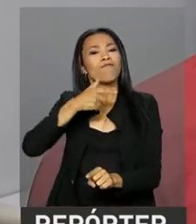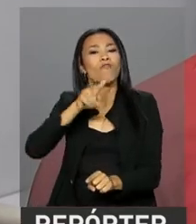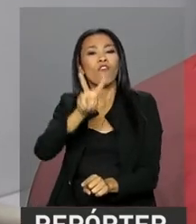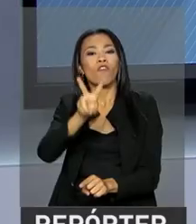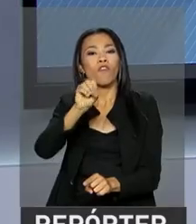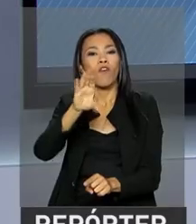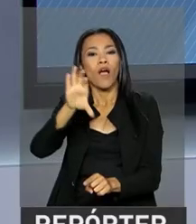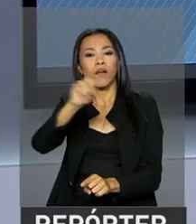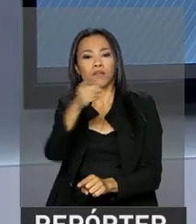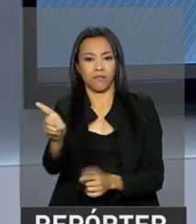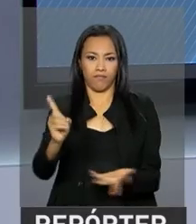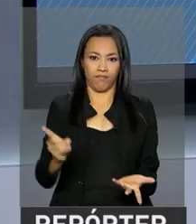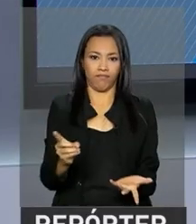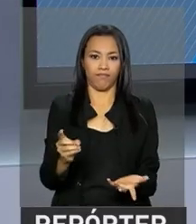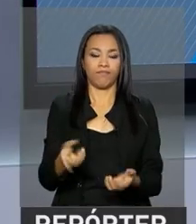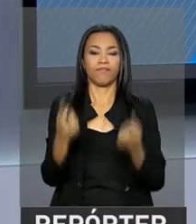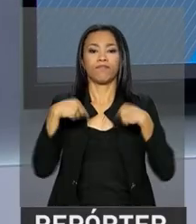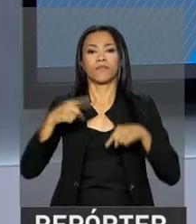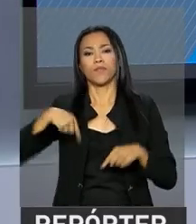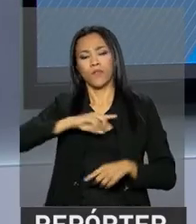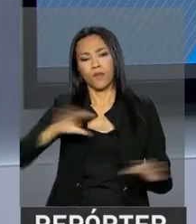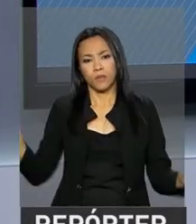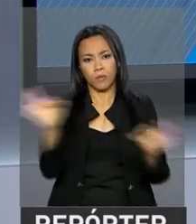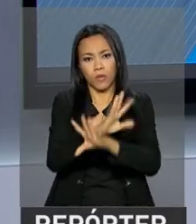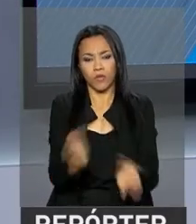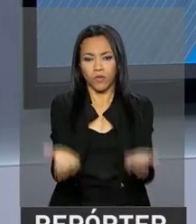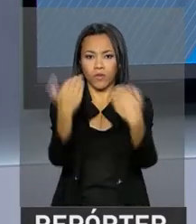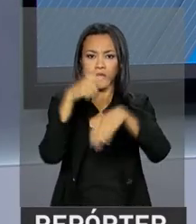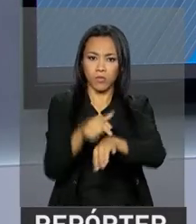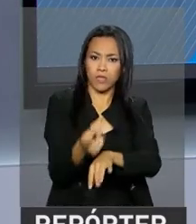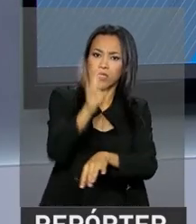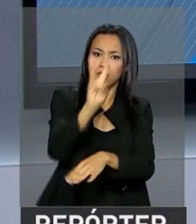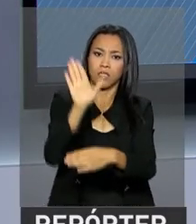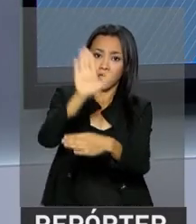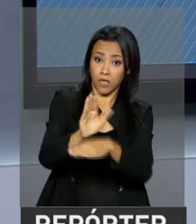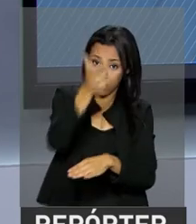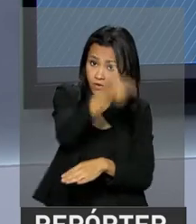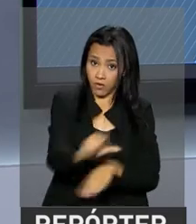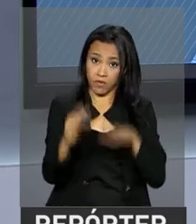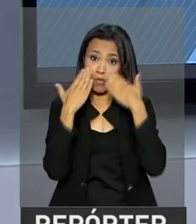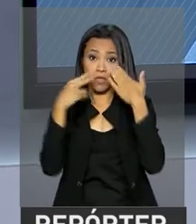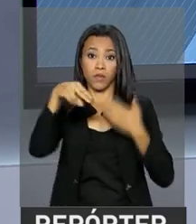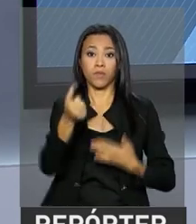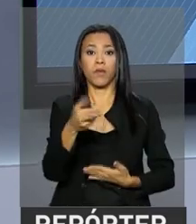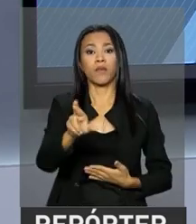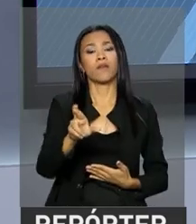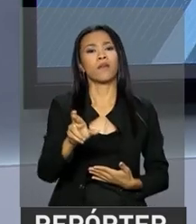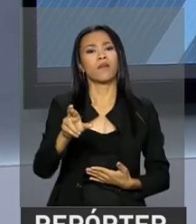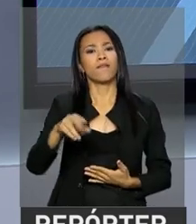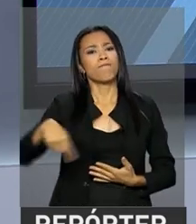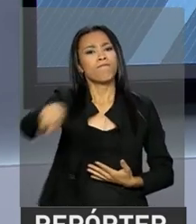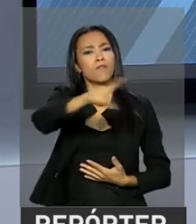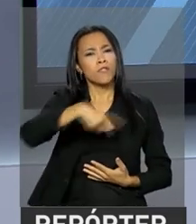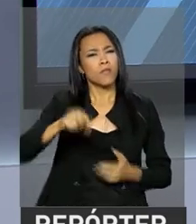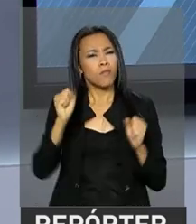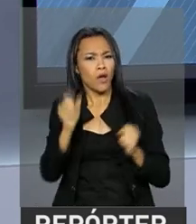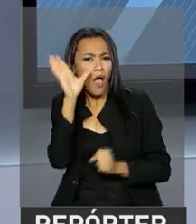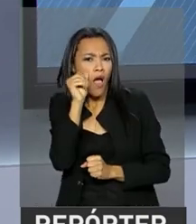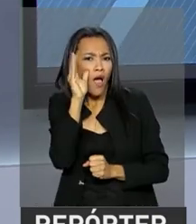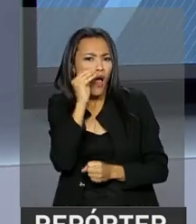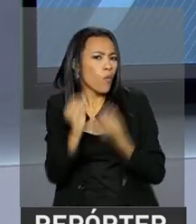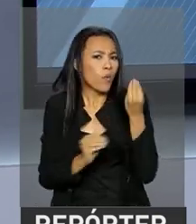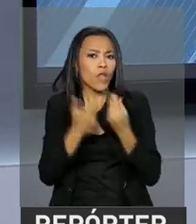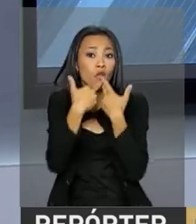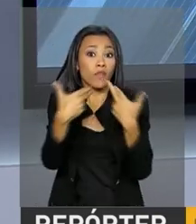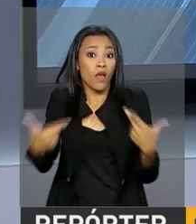sabe? E nós ficamos por aqui, voltamos às 15h na próxima edição do Repórter NBR. Você pode acompanhar também